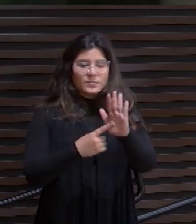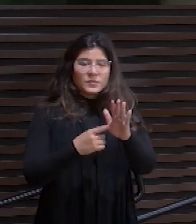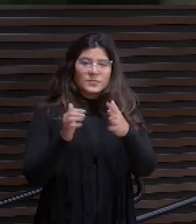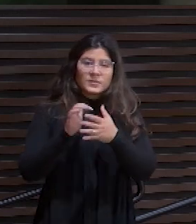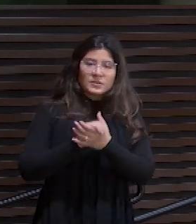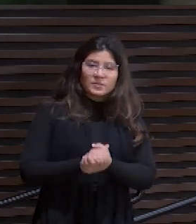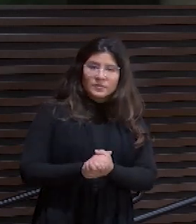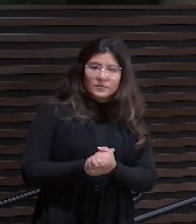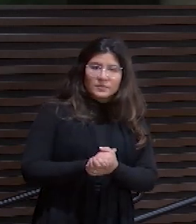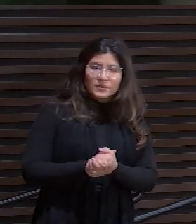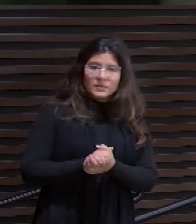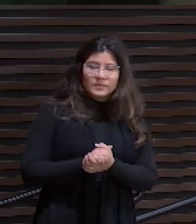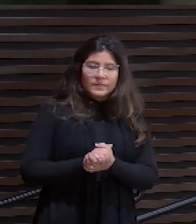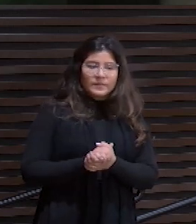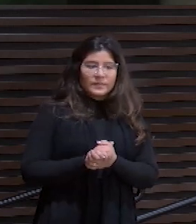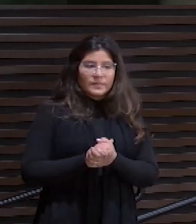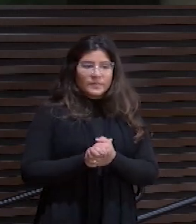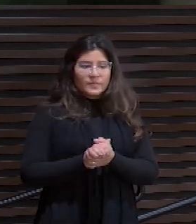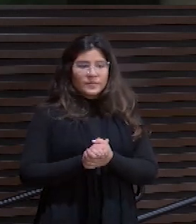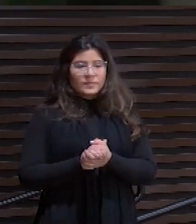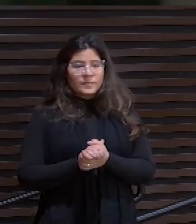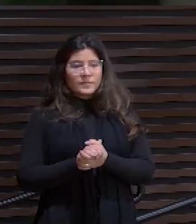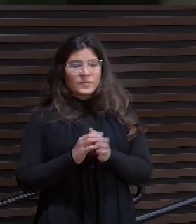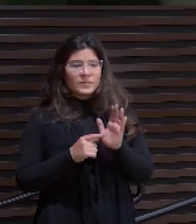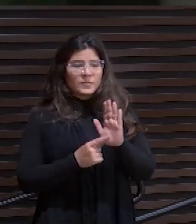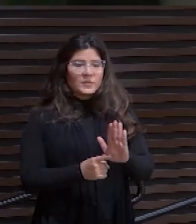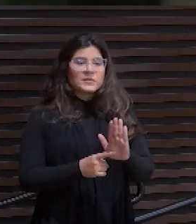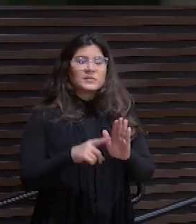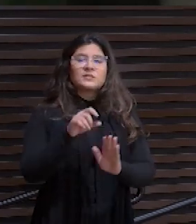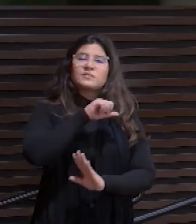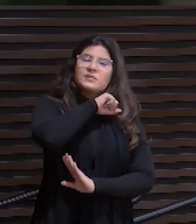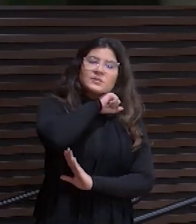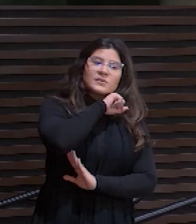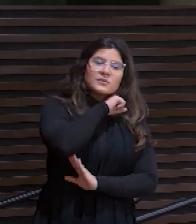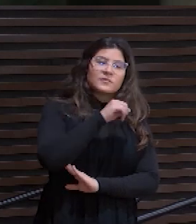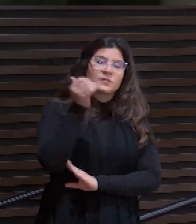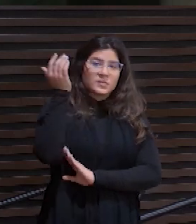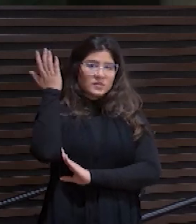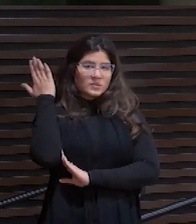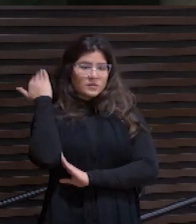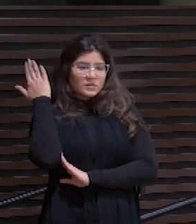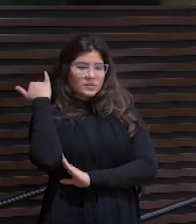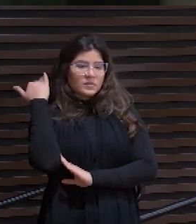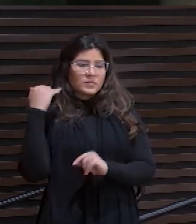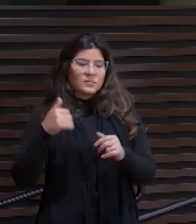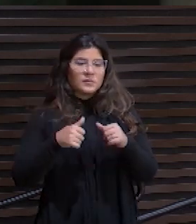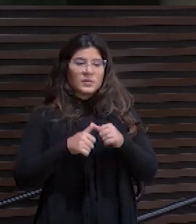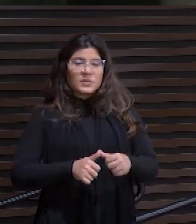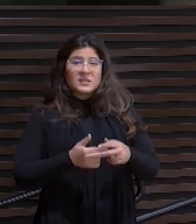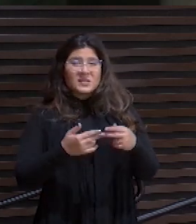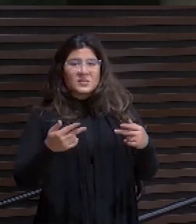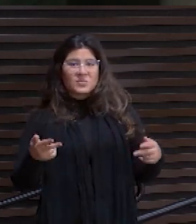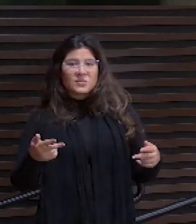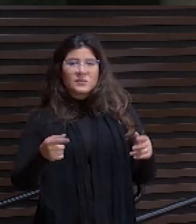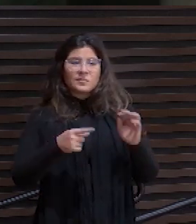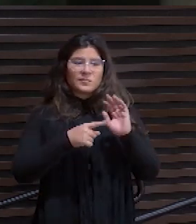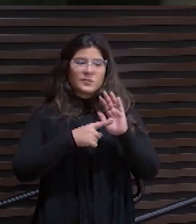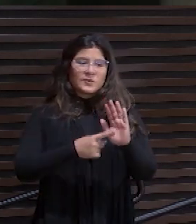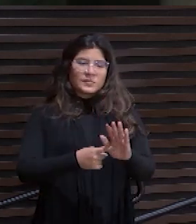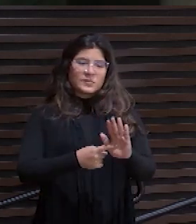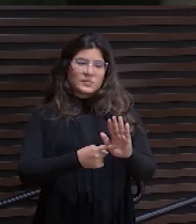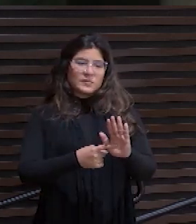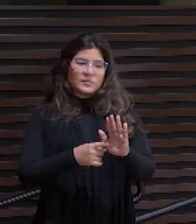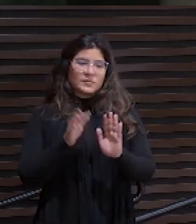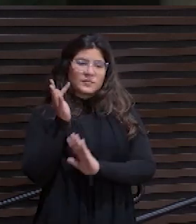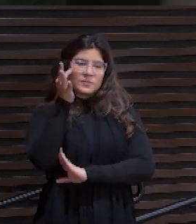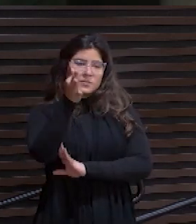eram sombras, os sacrifícios e essas coisas que colocavam, que apontavam para ele as sombras,